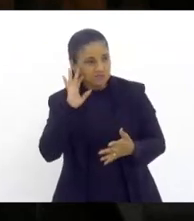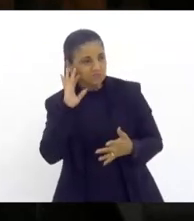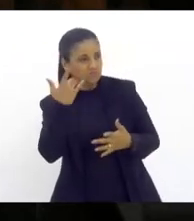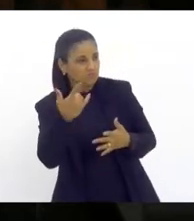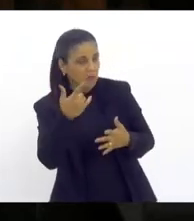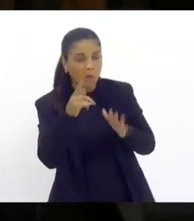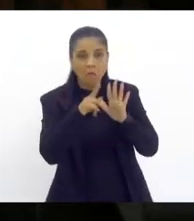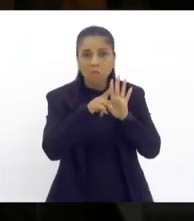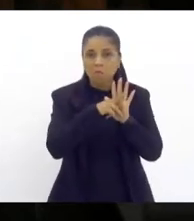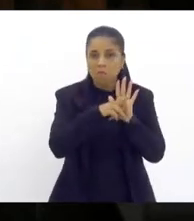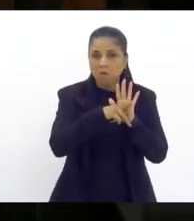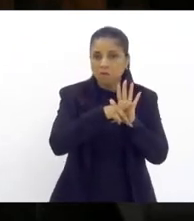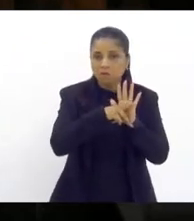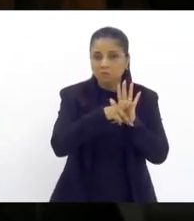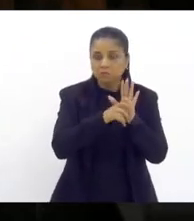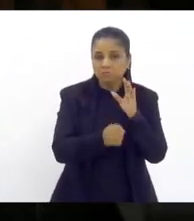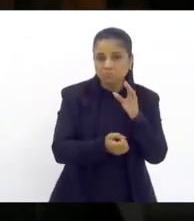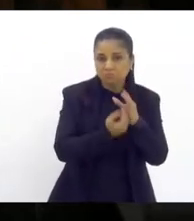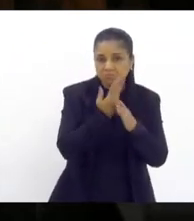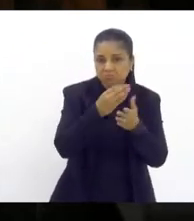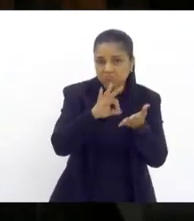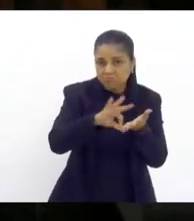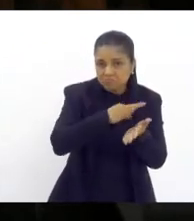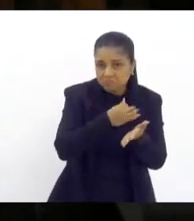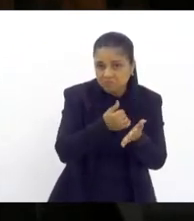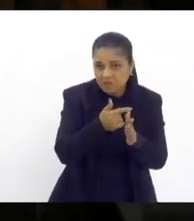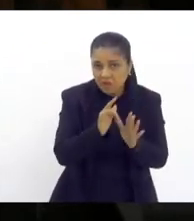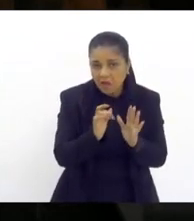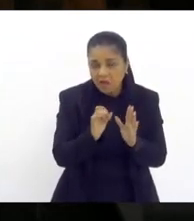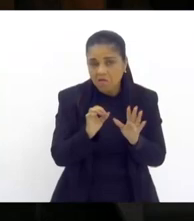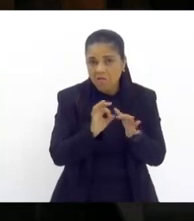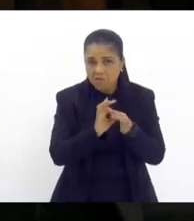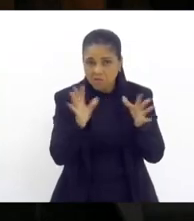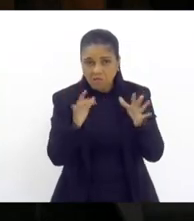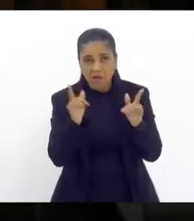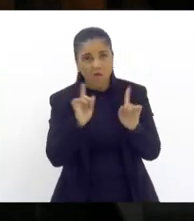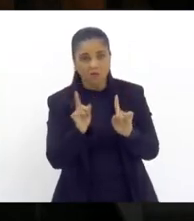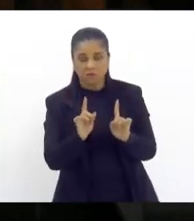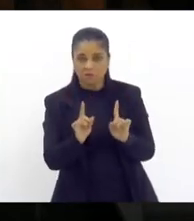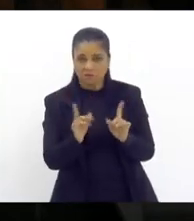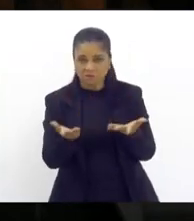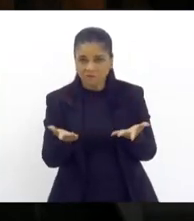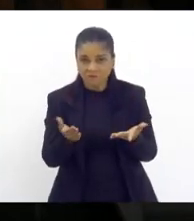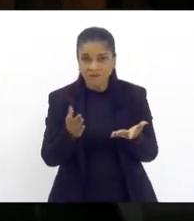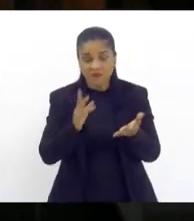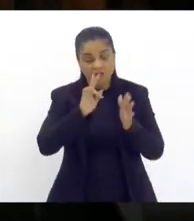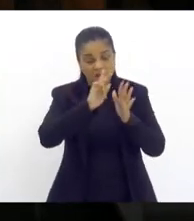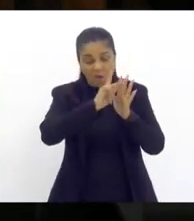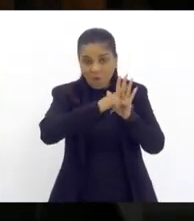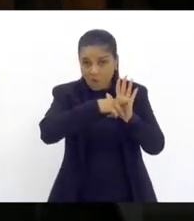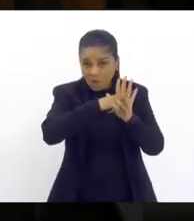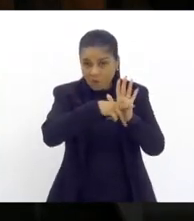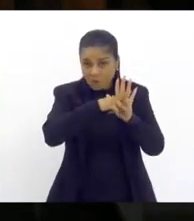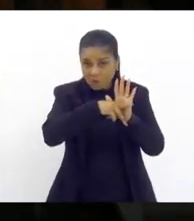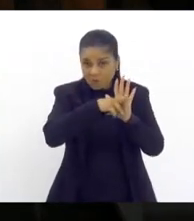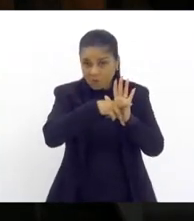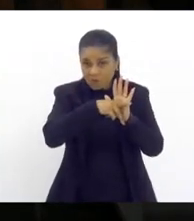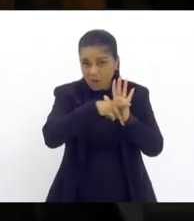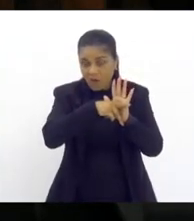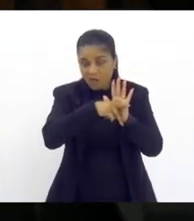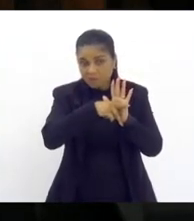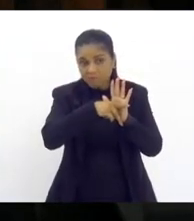ser publicado ou não. A não ser que esse projeto esteja tratando de